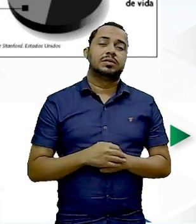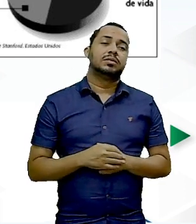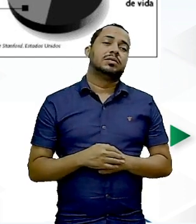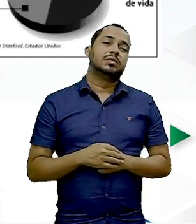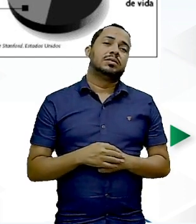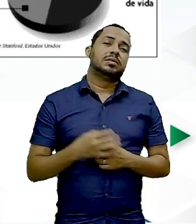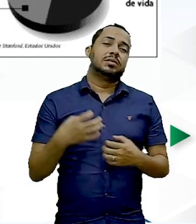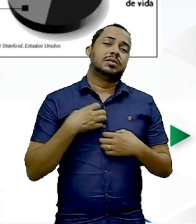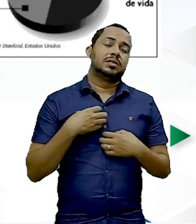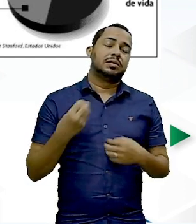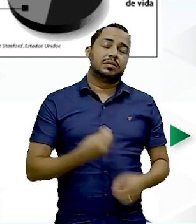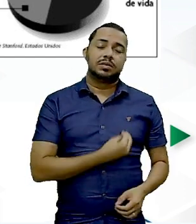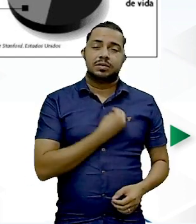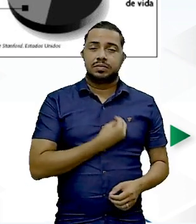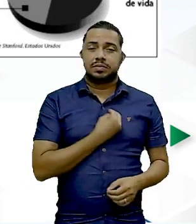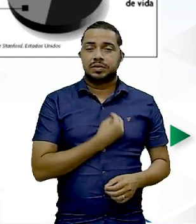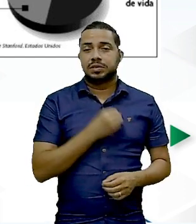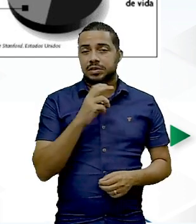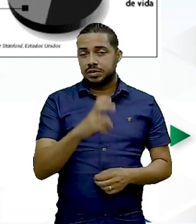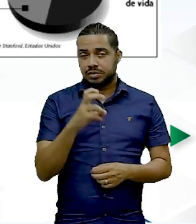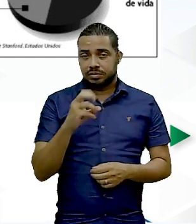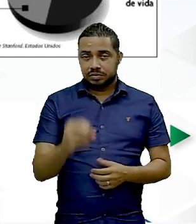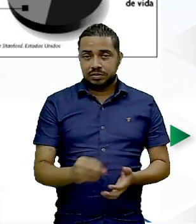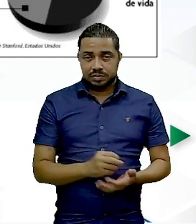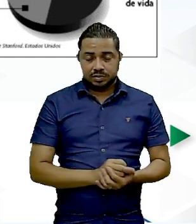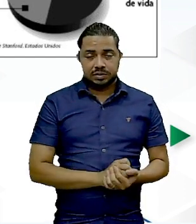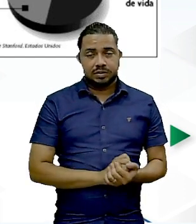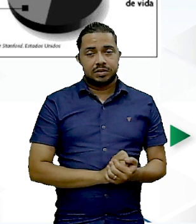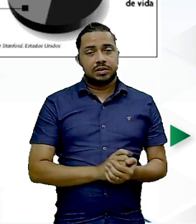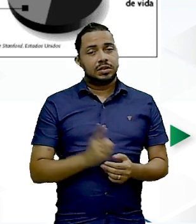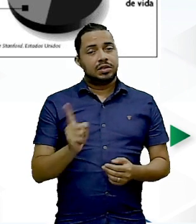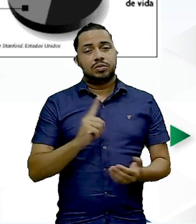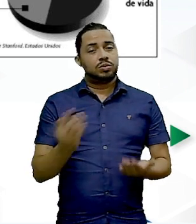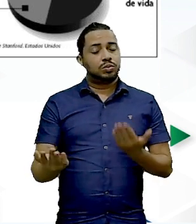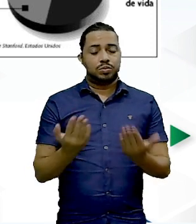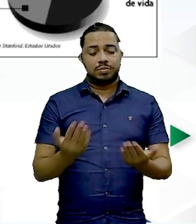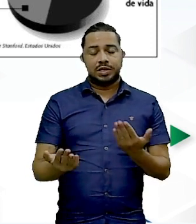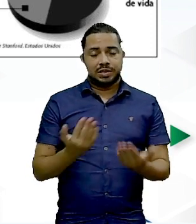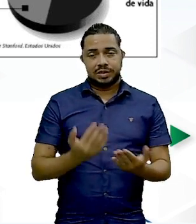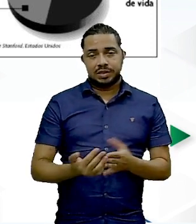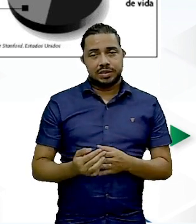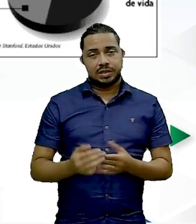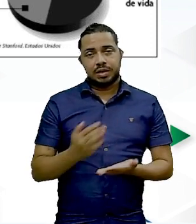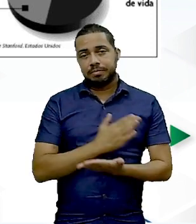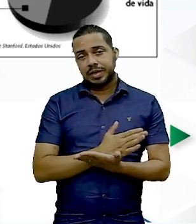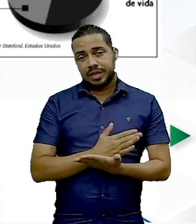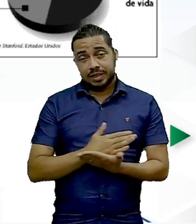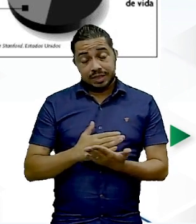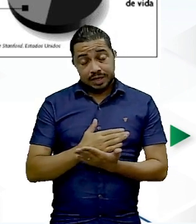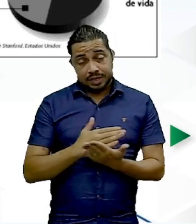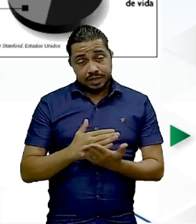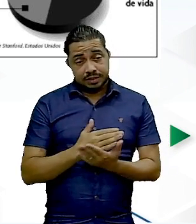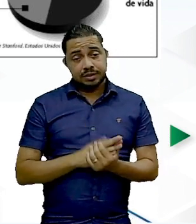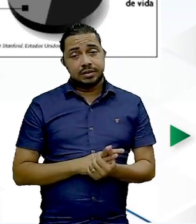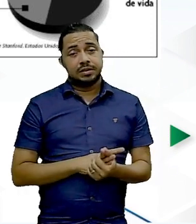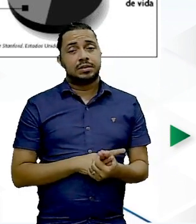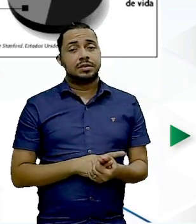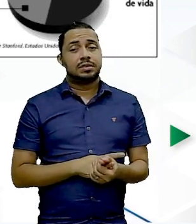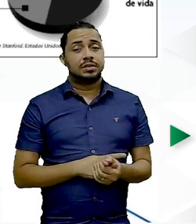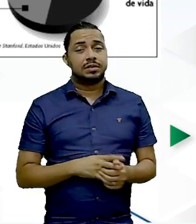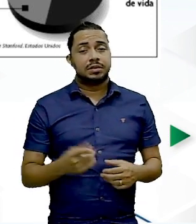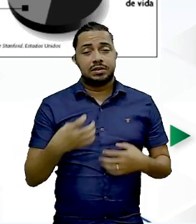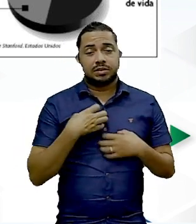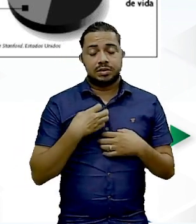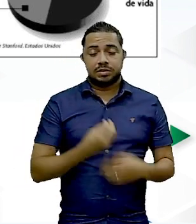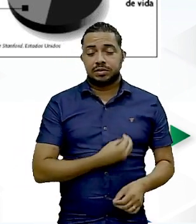estilo de vida, esses 50 aí nem se compara, não chega nem à metade desse estilo